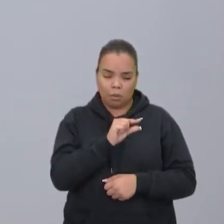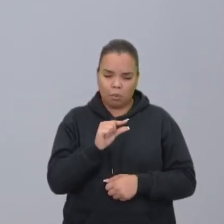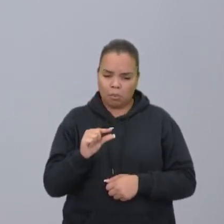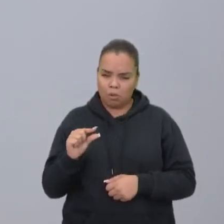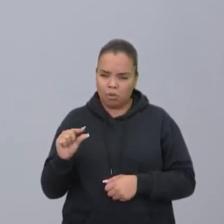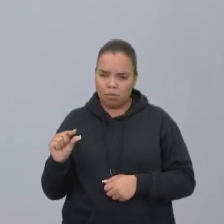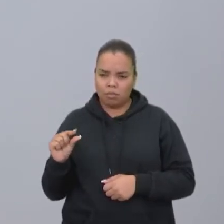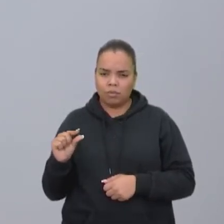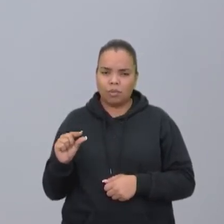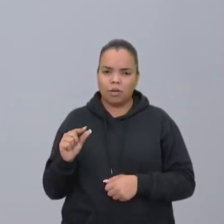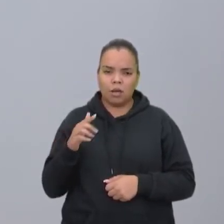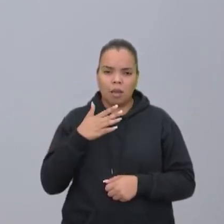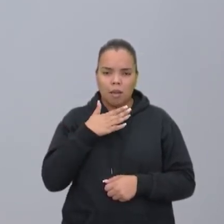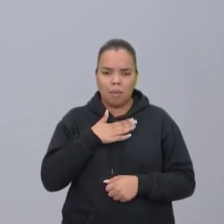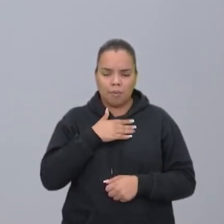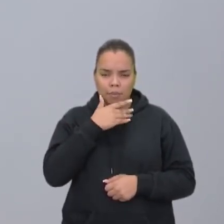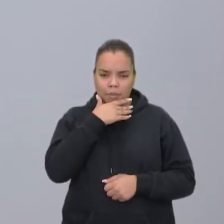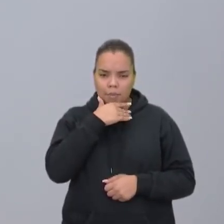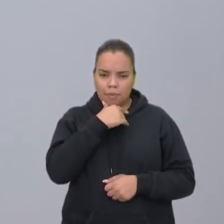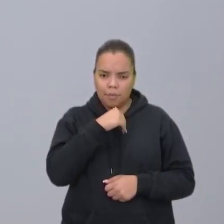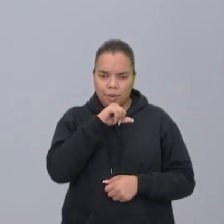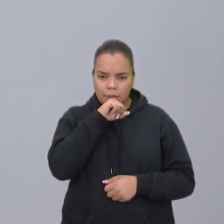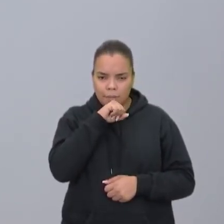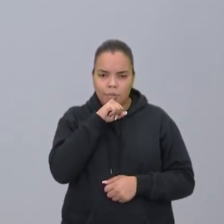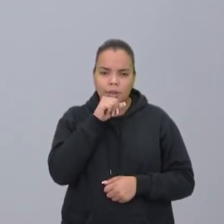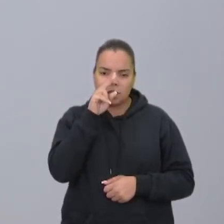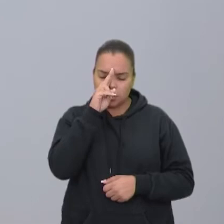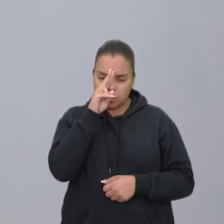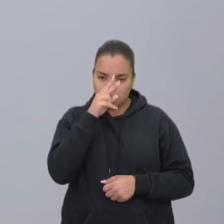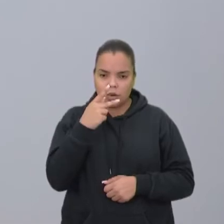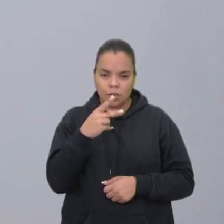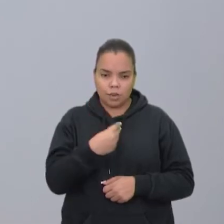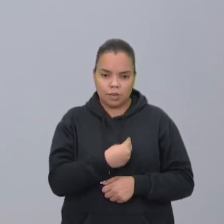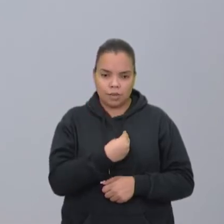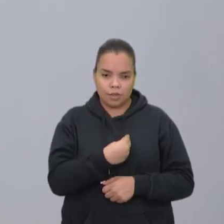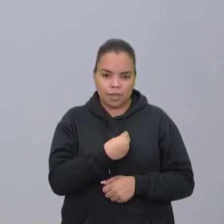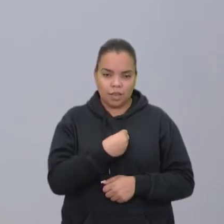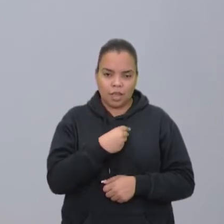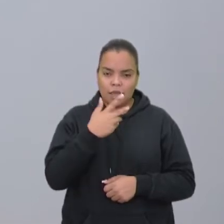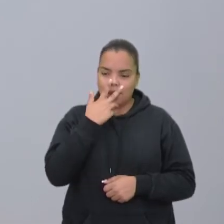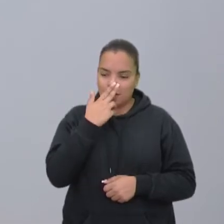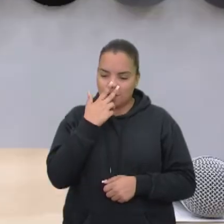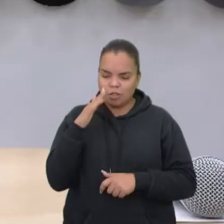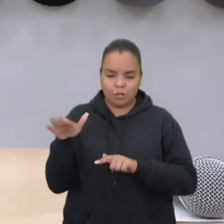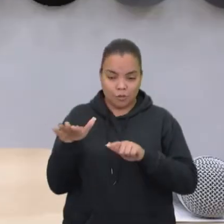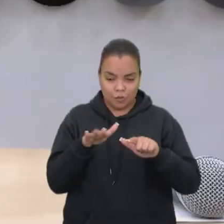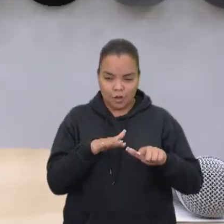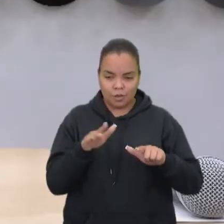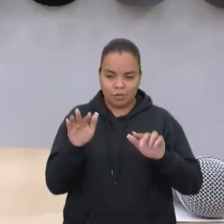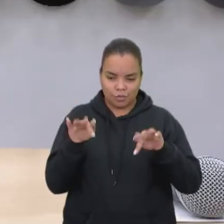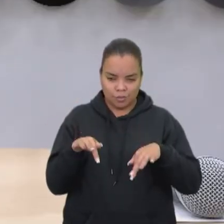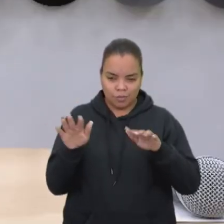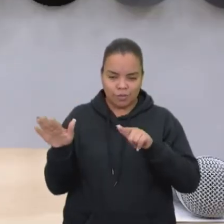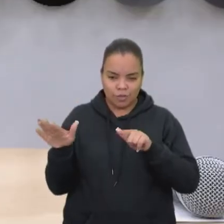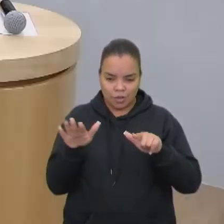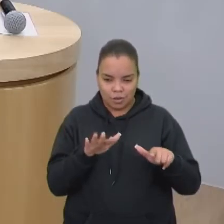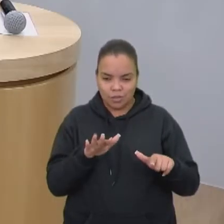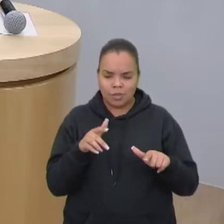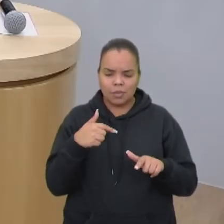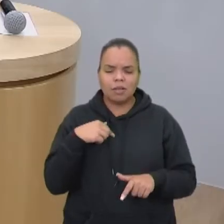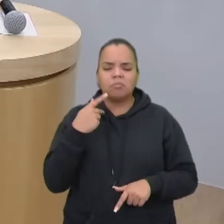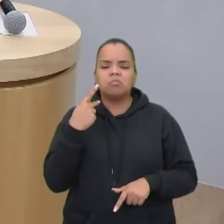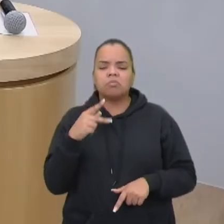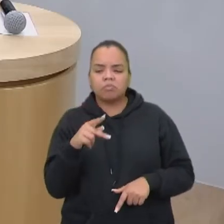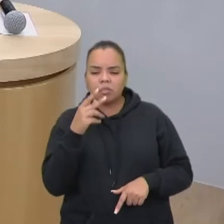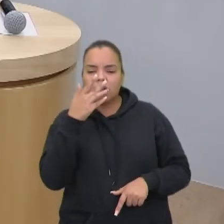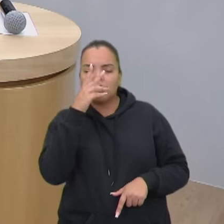né, minha mãe comentou da história da vida dela e eu acho que nesse final de semana eu vou perguntar para ela. Então, e é legal Qual é a agora, história da sua vida?